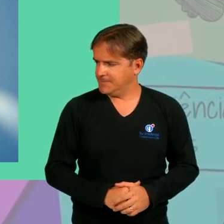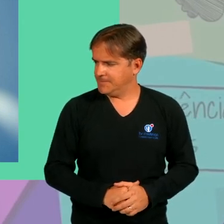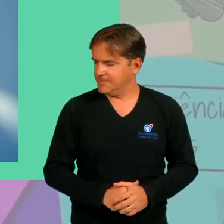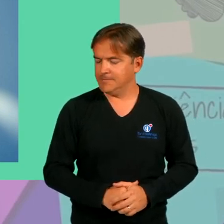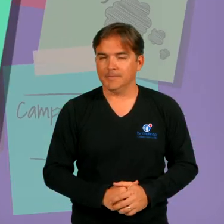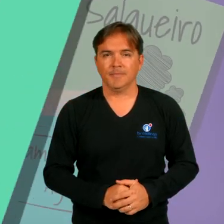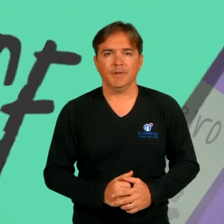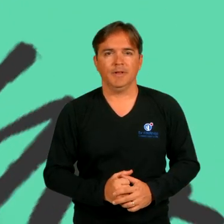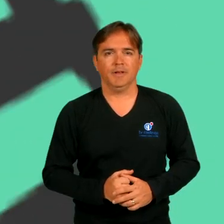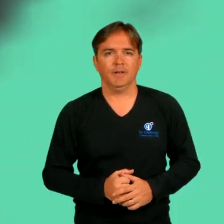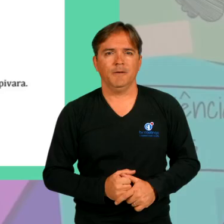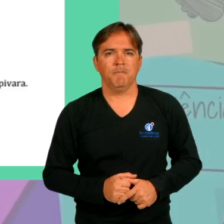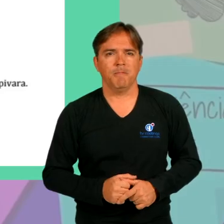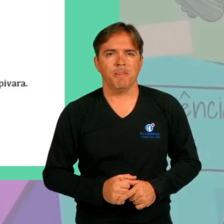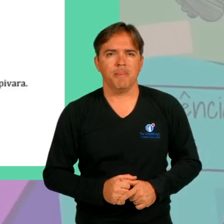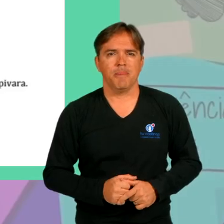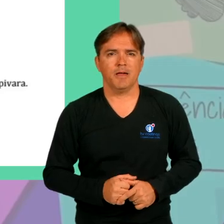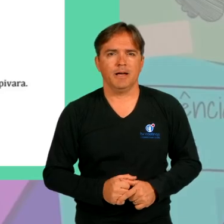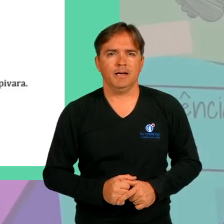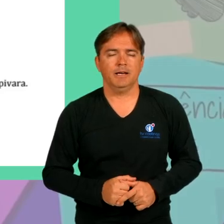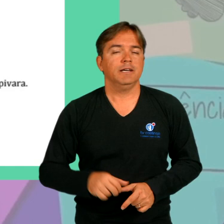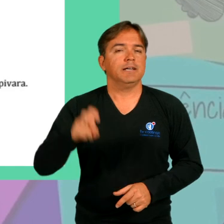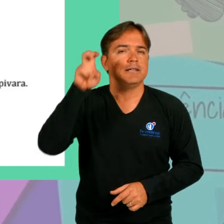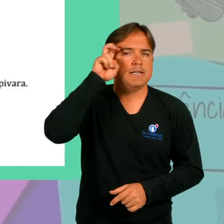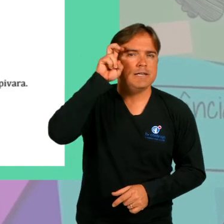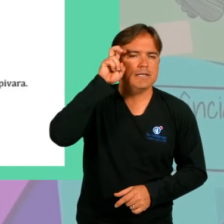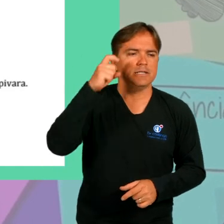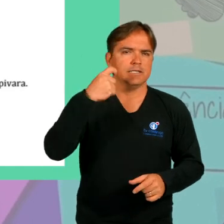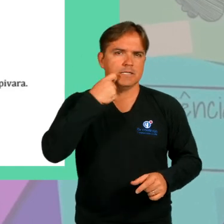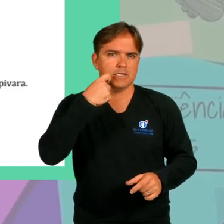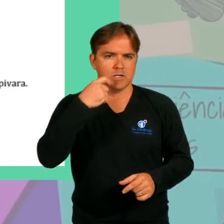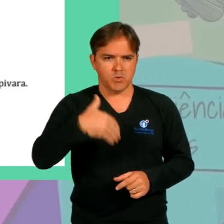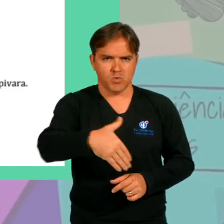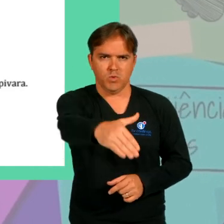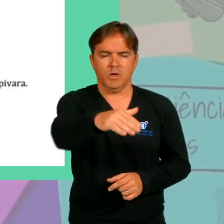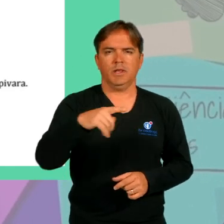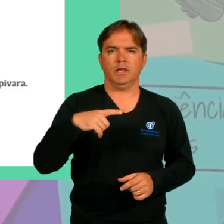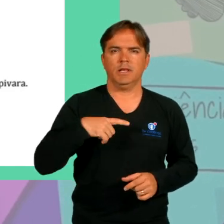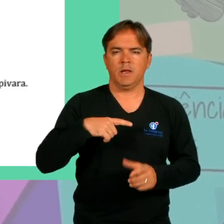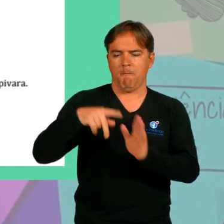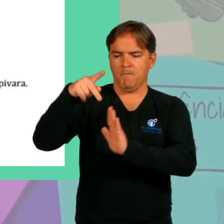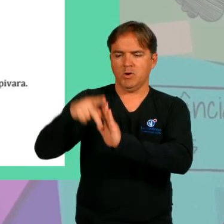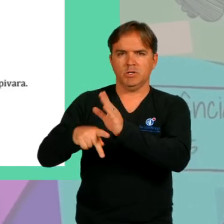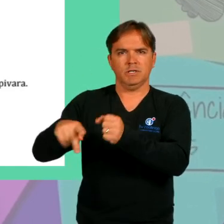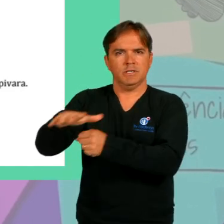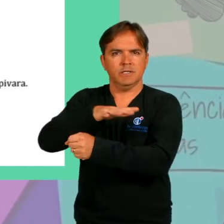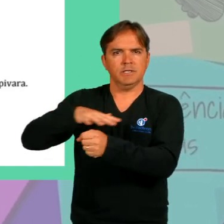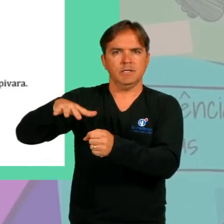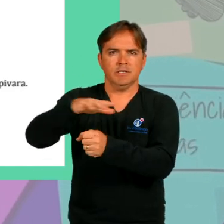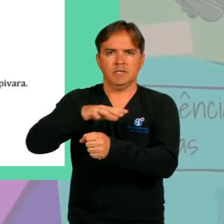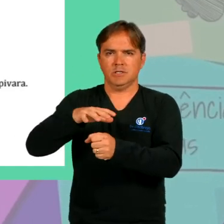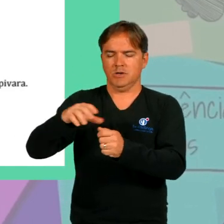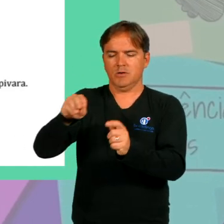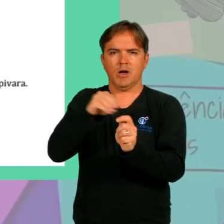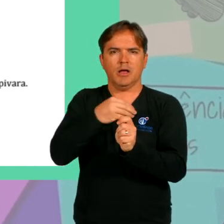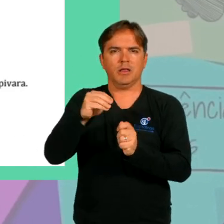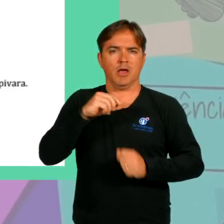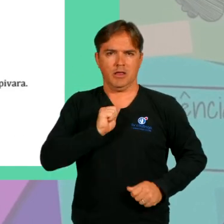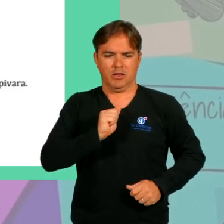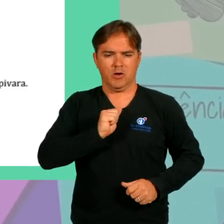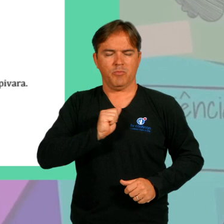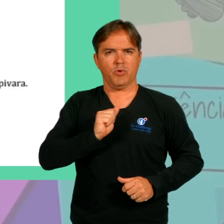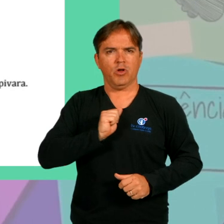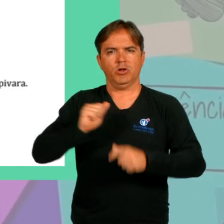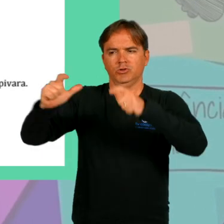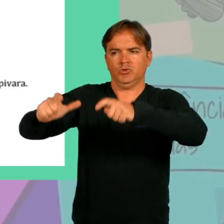nivace.edu.br/cientex Nesta quinta e sexta-feira o projeto de extensão canteiro de Antropologia do colegiado de